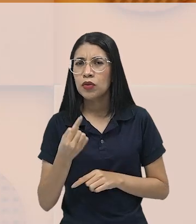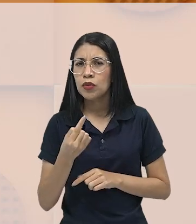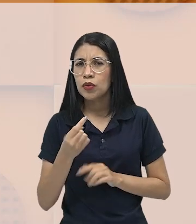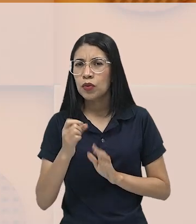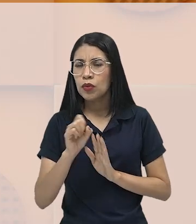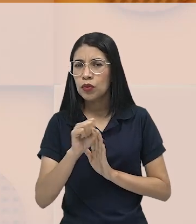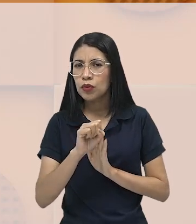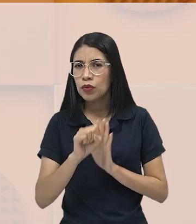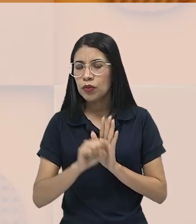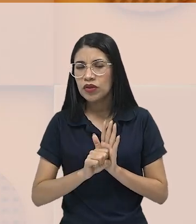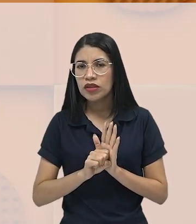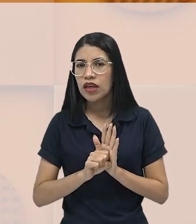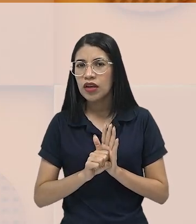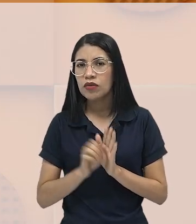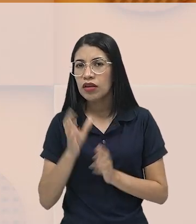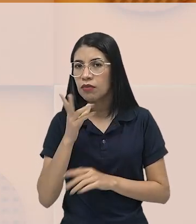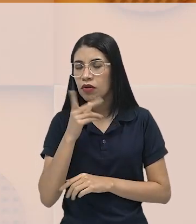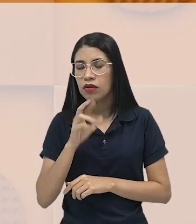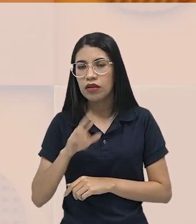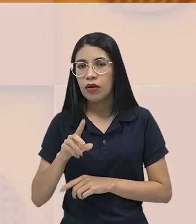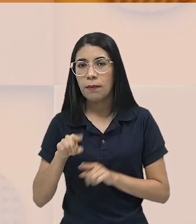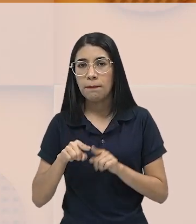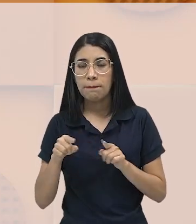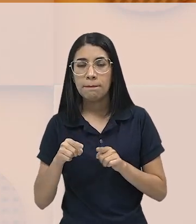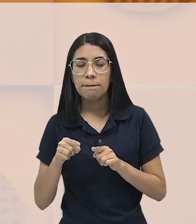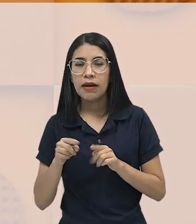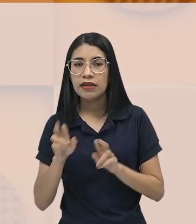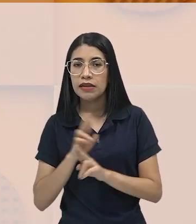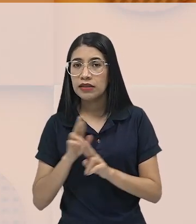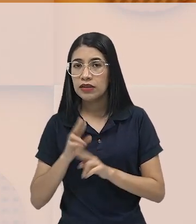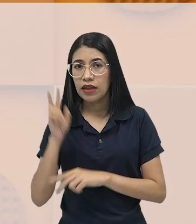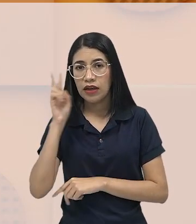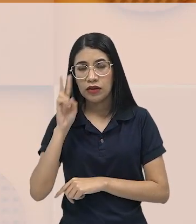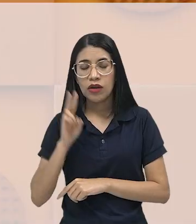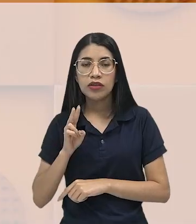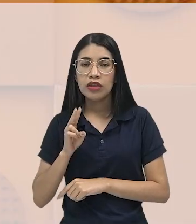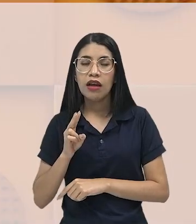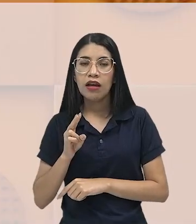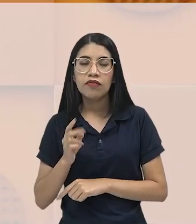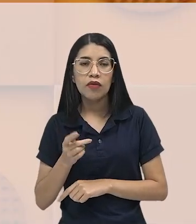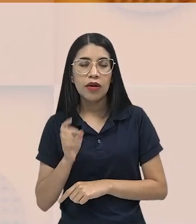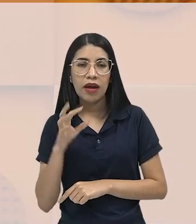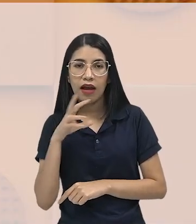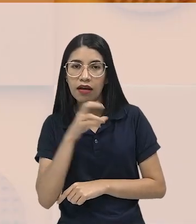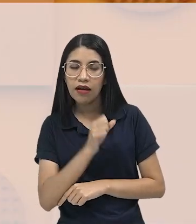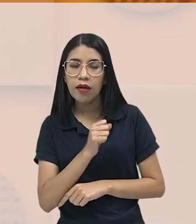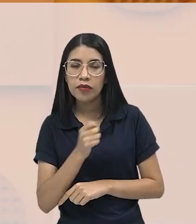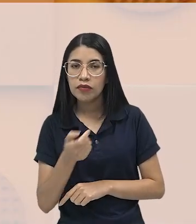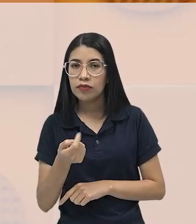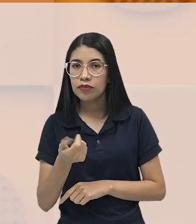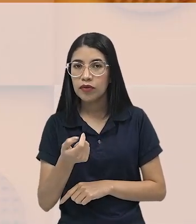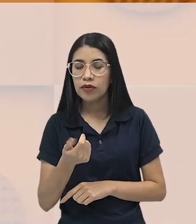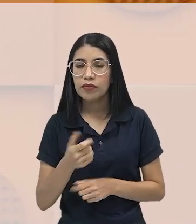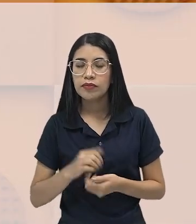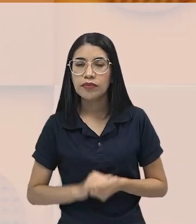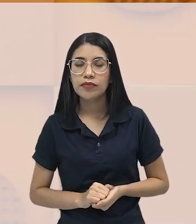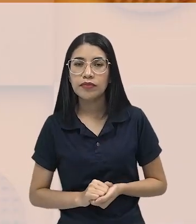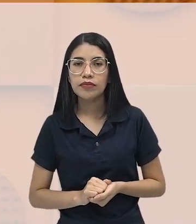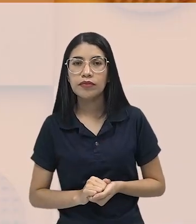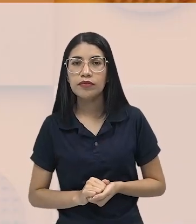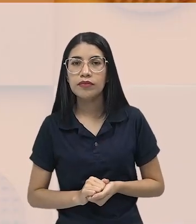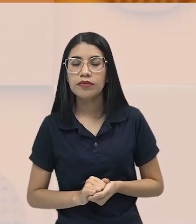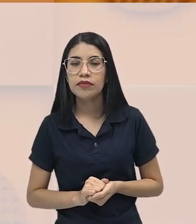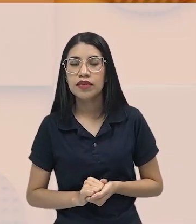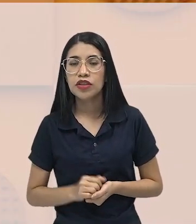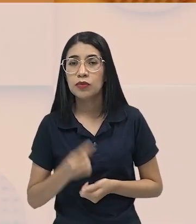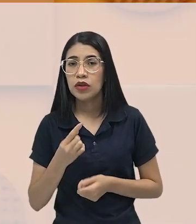tempo. Na verdade, para a história, nem tanto, viu, alunos? Para a história, realmente, nesse processo de independência de um outro país, né,